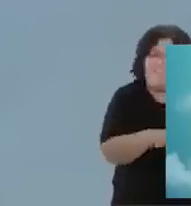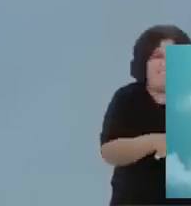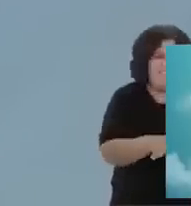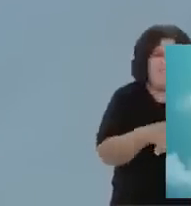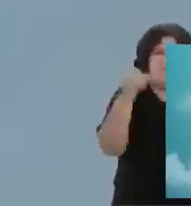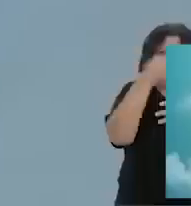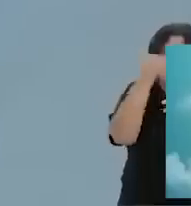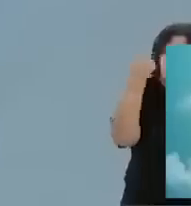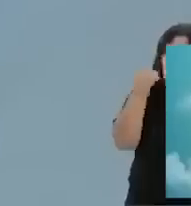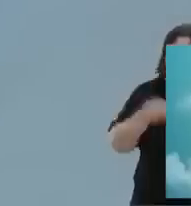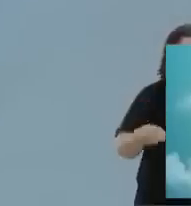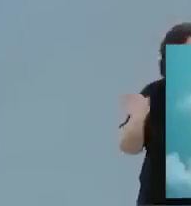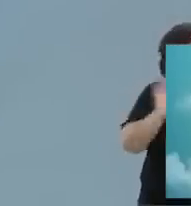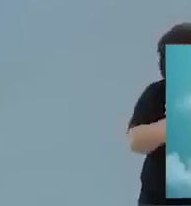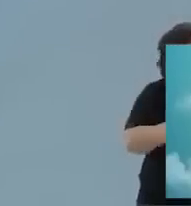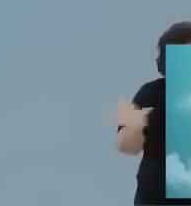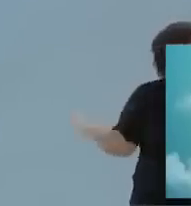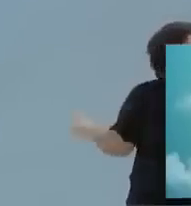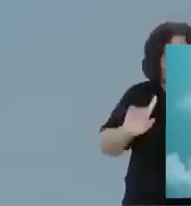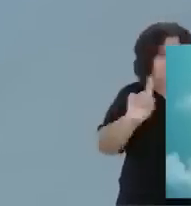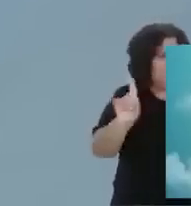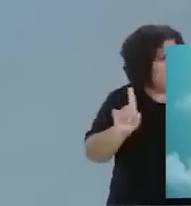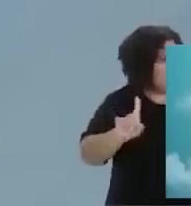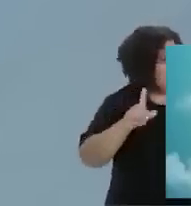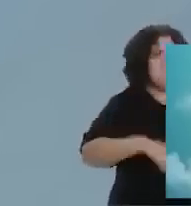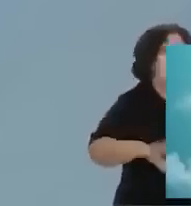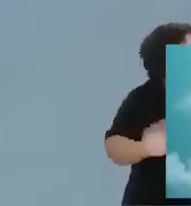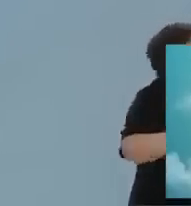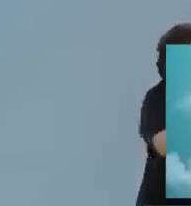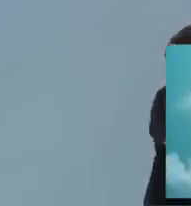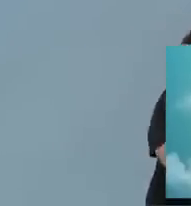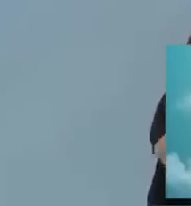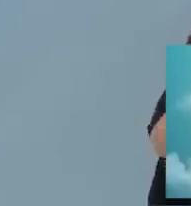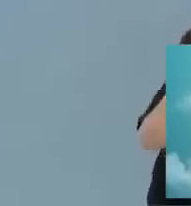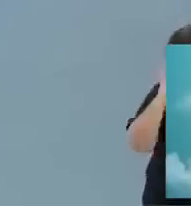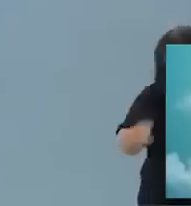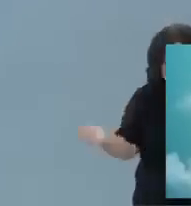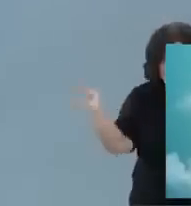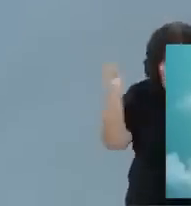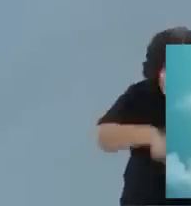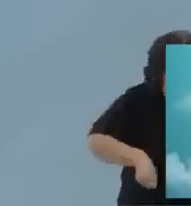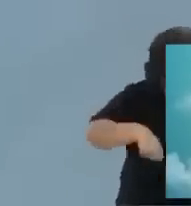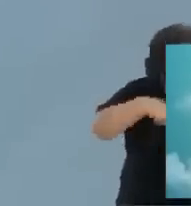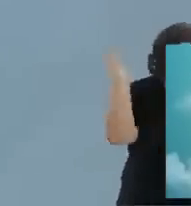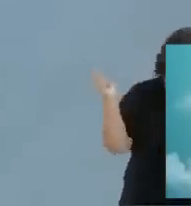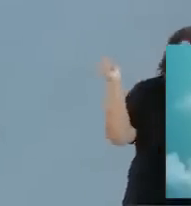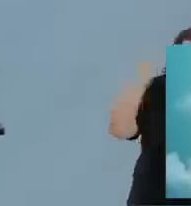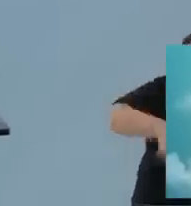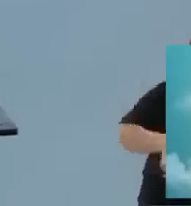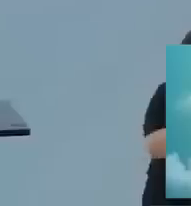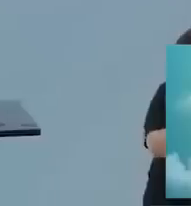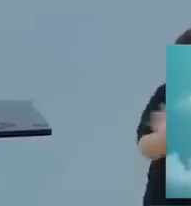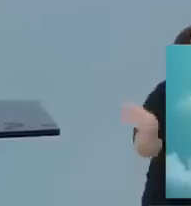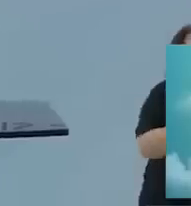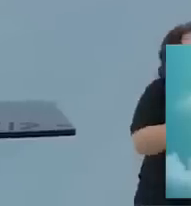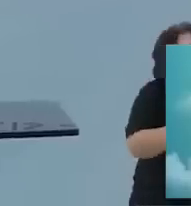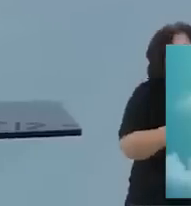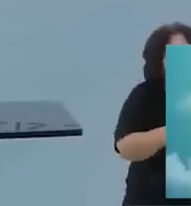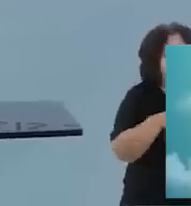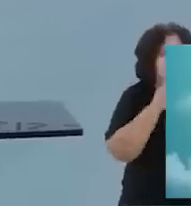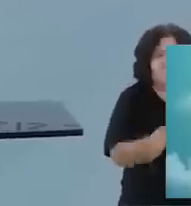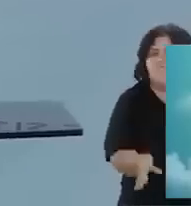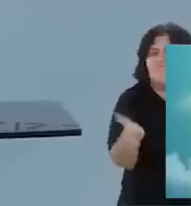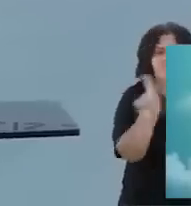de Israel lá, não, a terra é boa, mas não é para nós, tem gigantes, não dá para nós somos gafanhotos, aos olhos daqueles gigantes, então nós estamos derrotados.